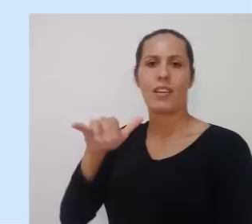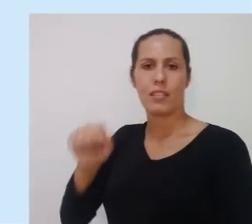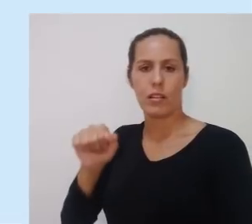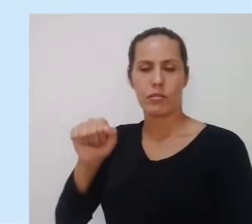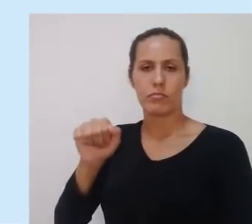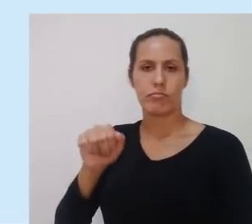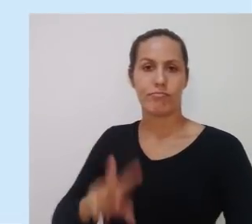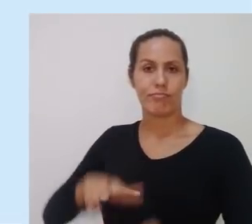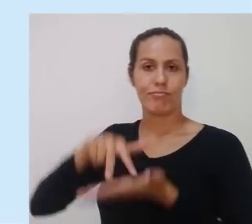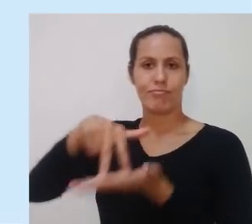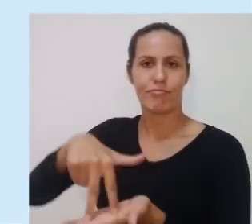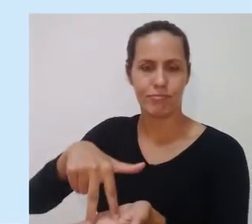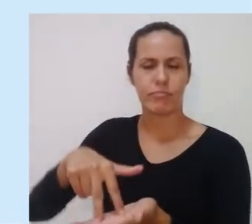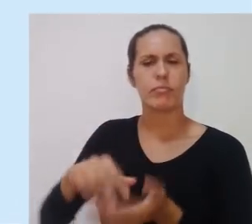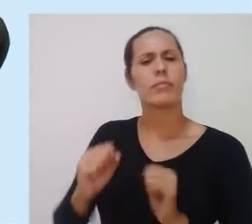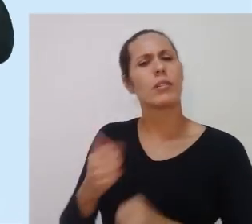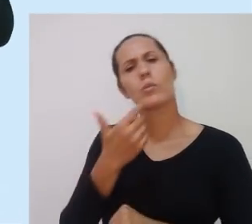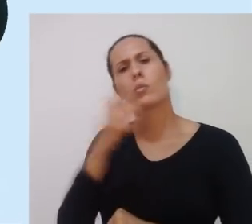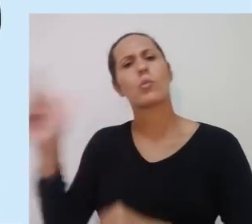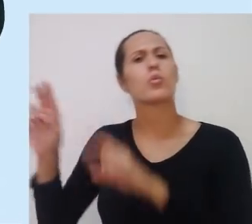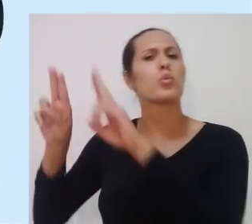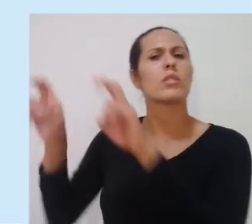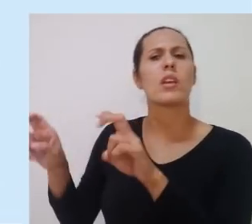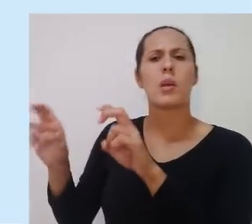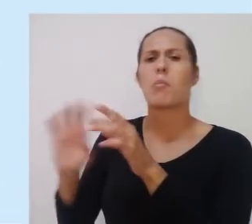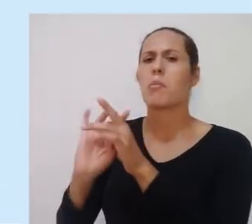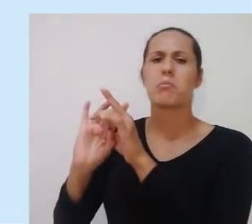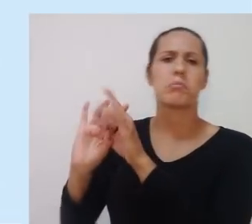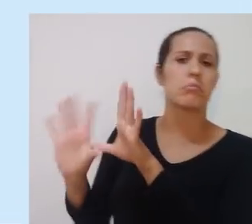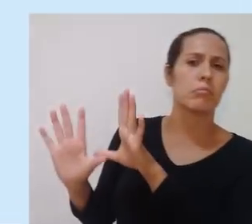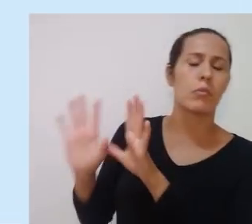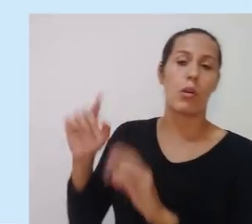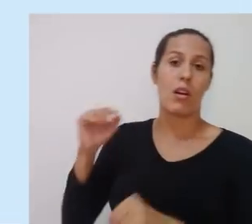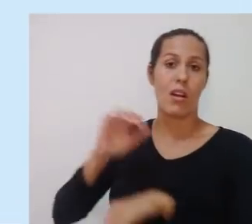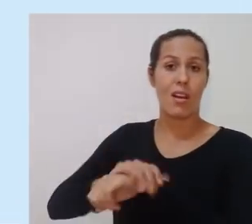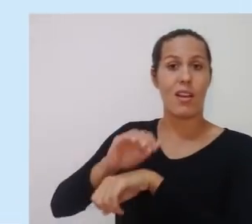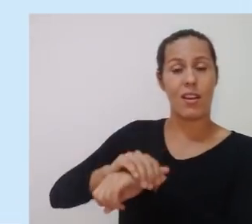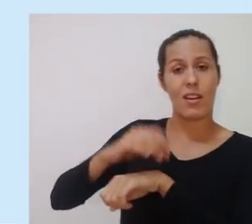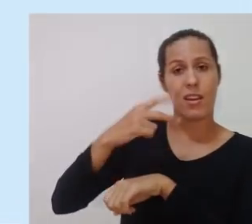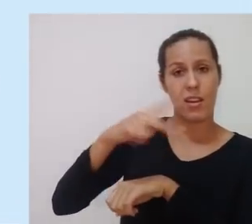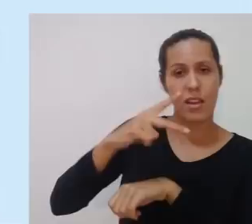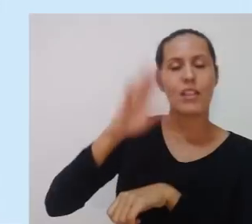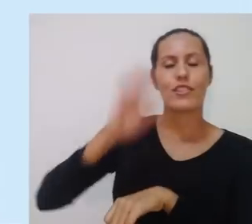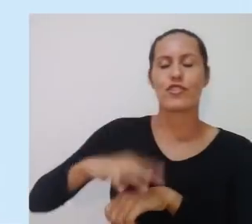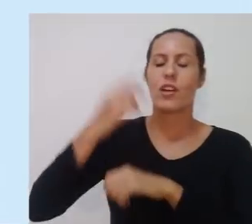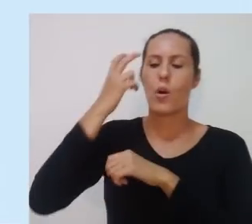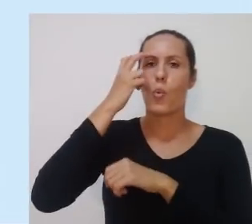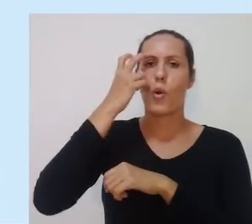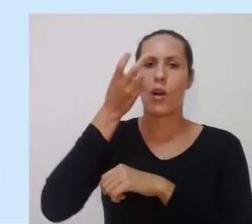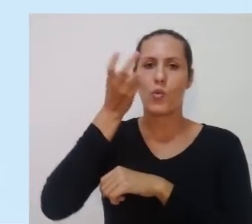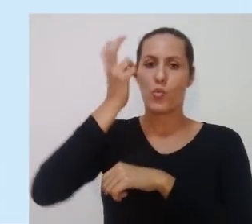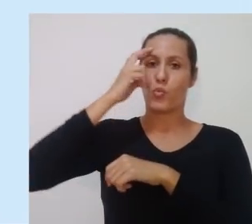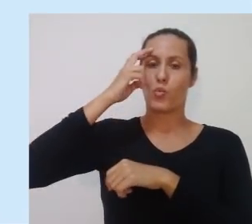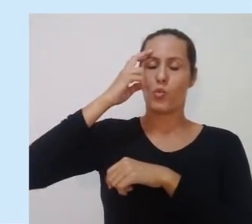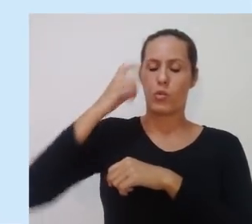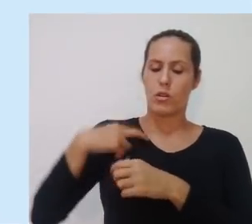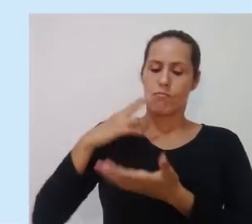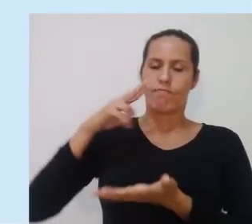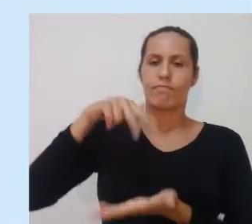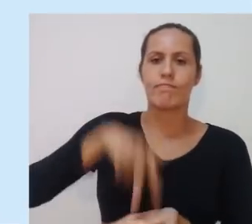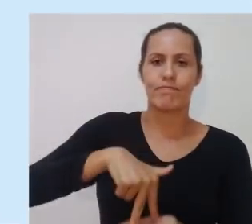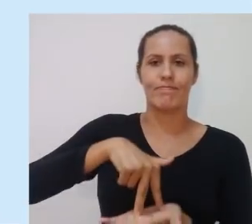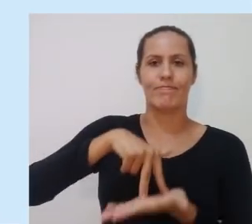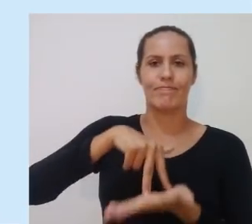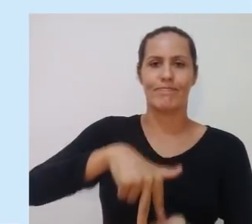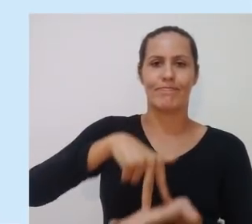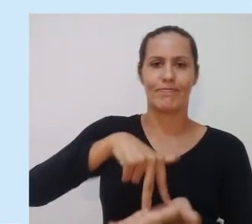próprio repente, ele por si só, sem levar em consideração o tema que o repentista vai tratar, ele por si só já é